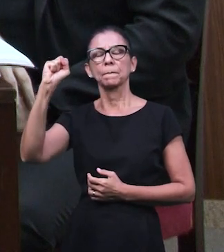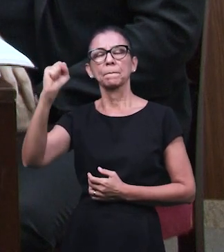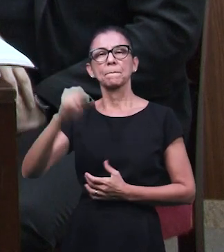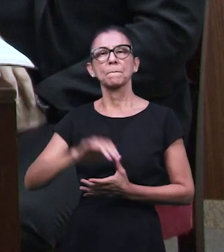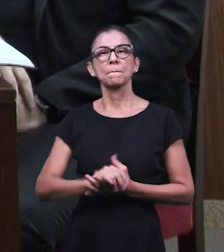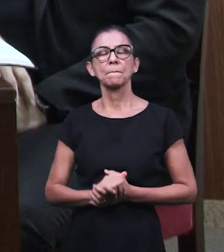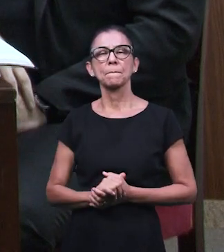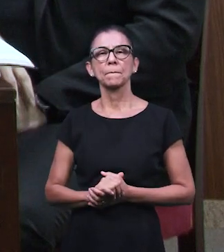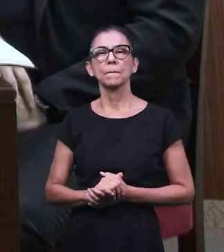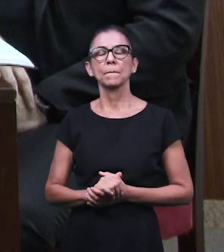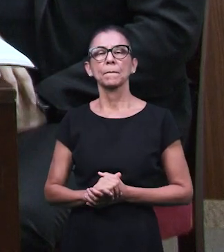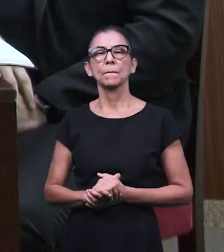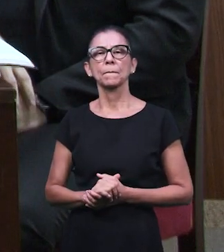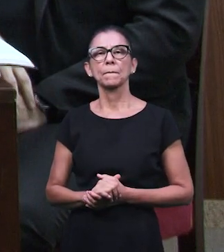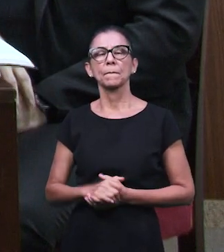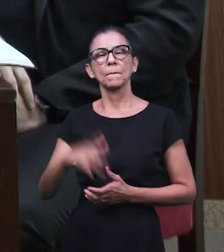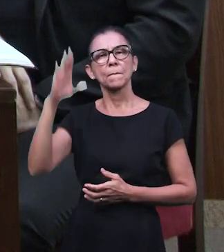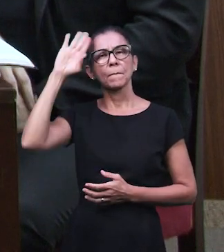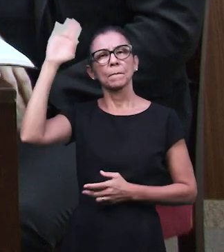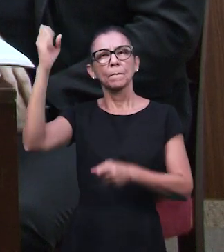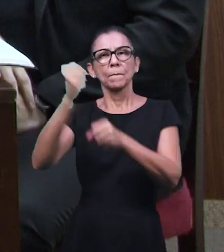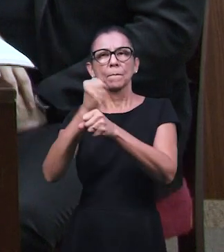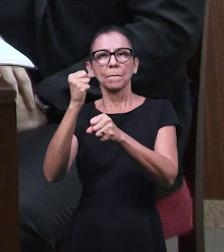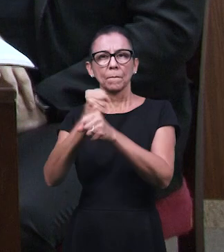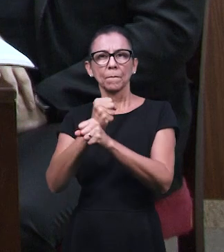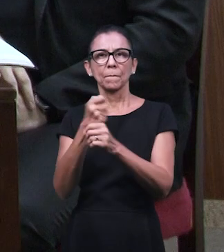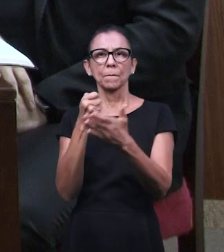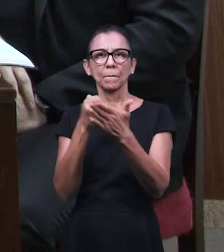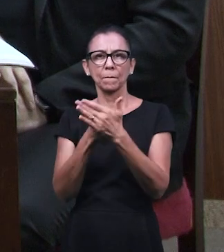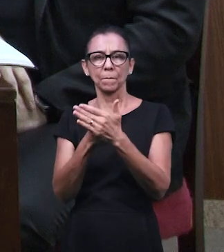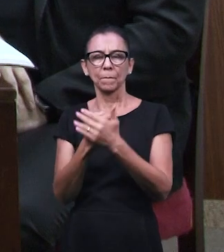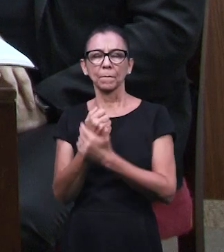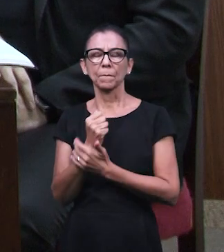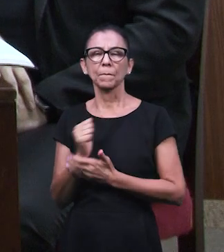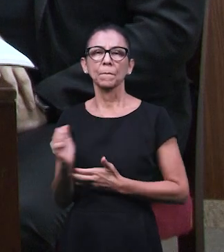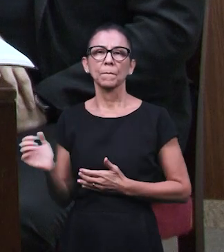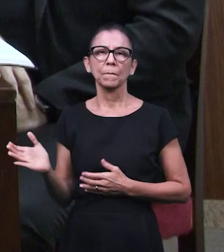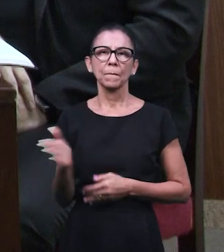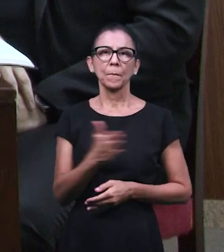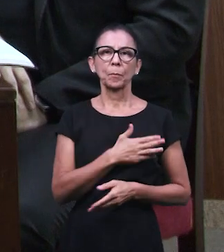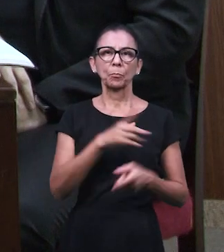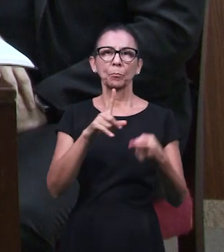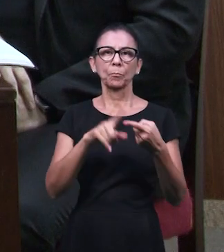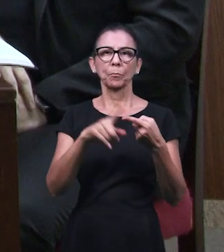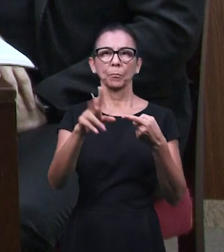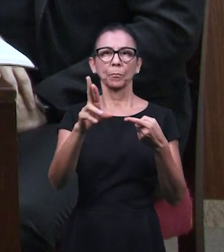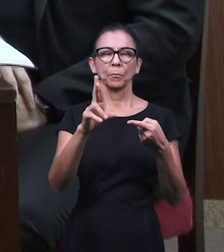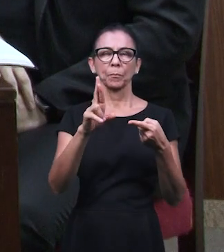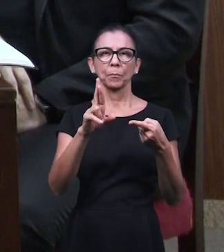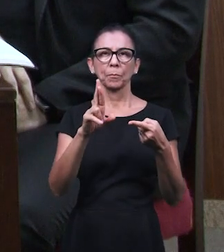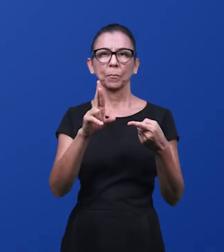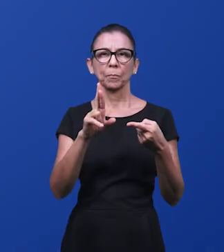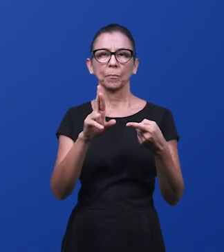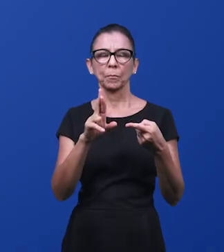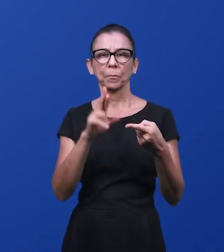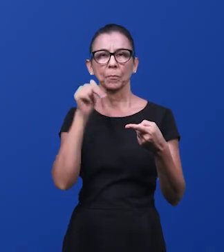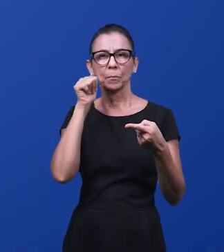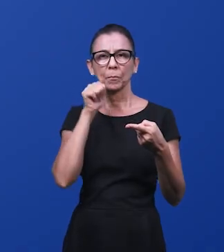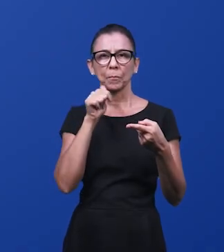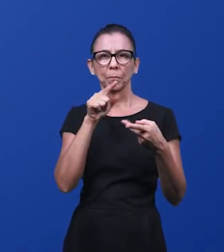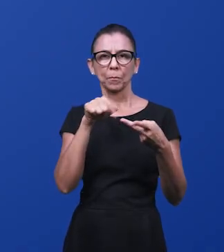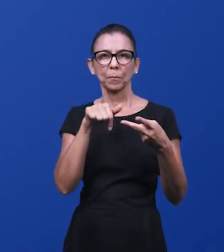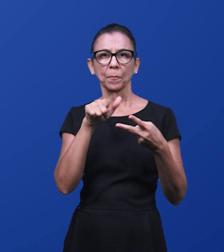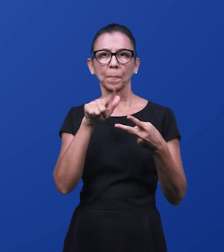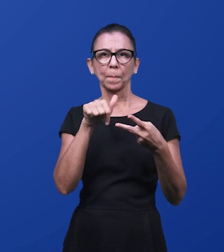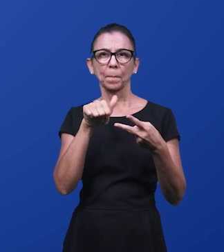de Brasília, Distrito Federal, e Andressa Alves, de Taipé, Minas Gerais. Podemos ver os vídeos. A grande